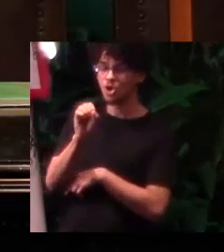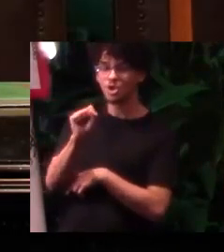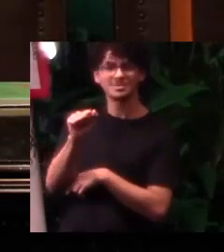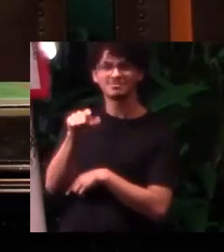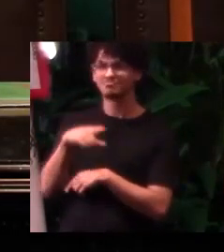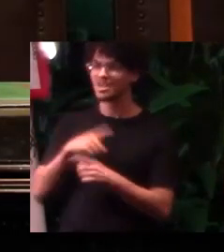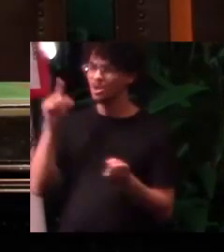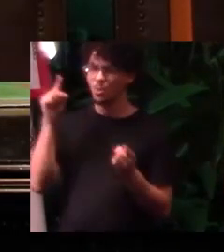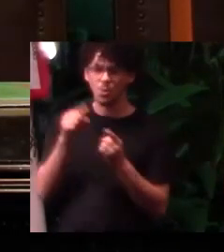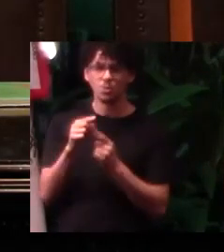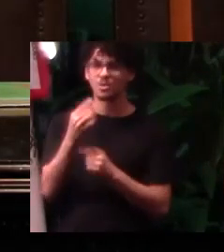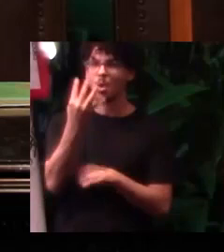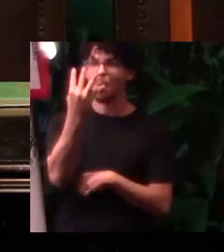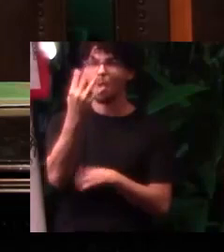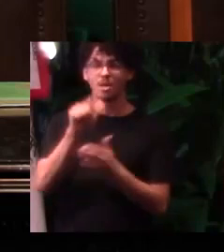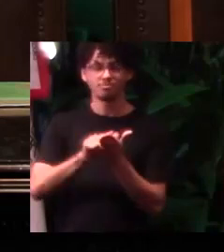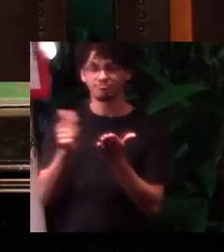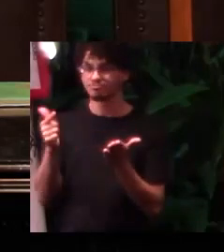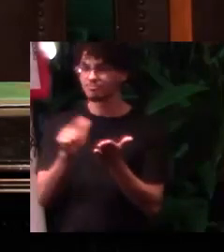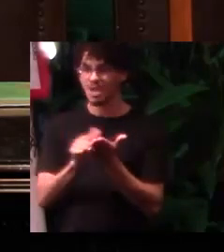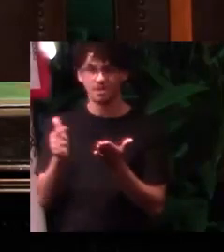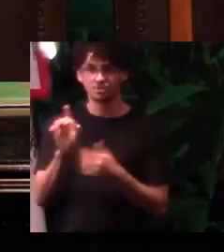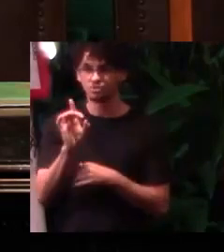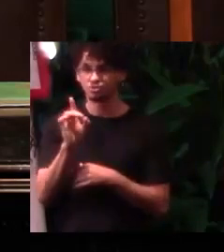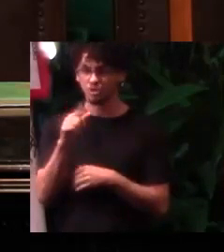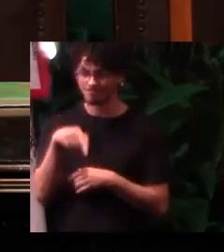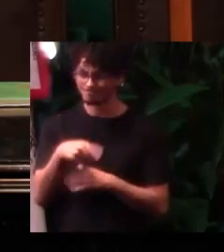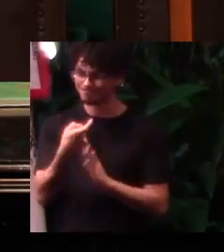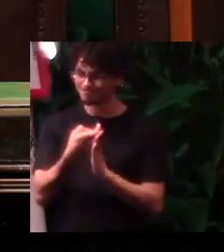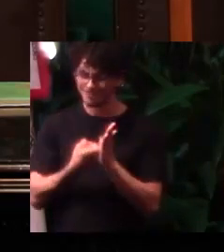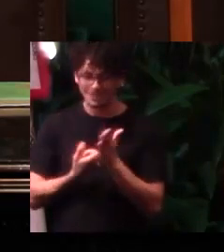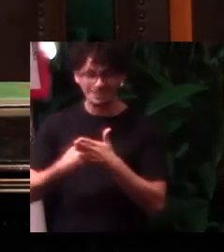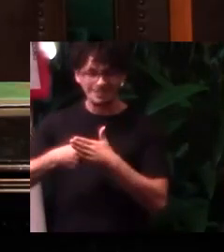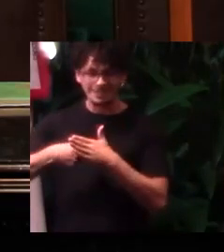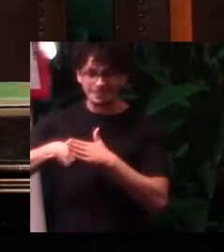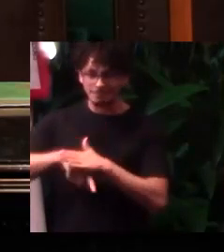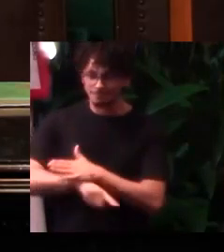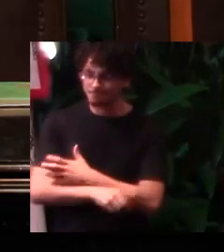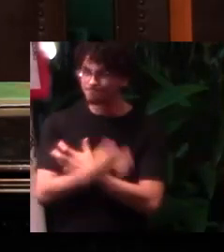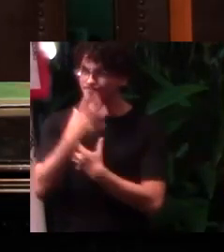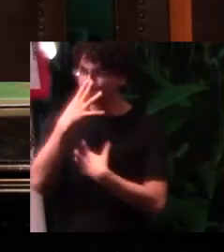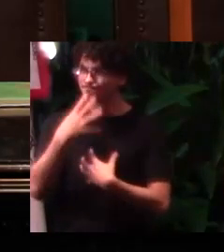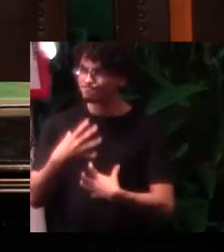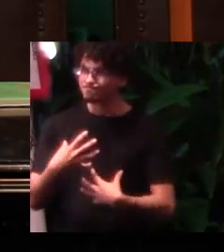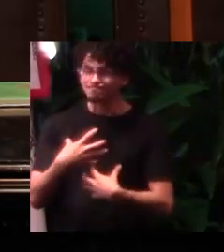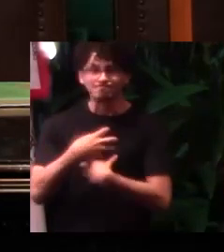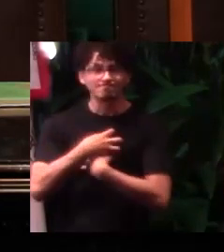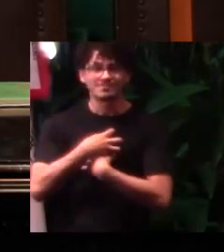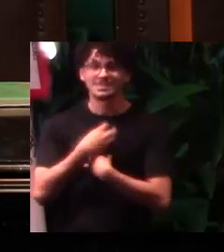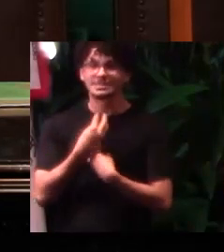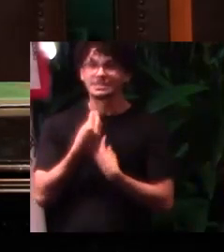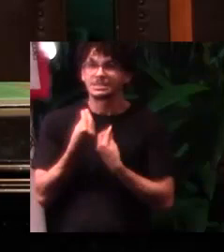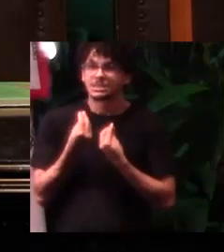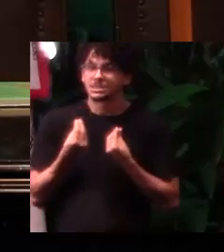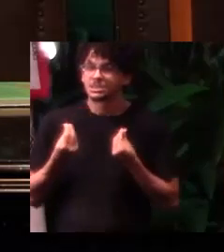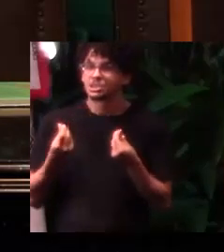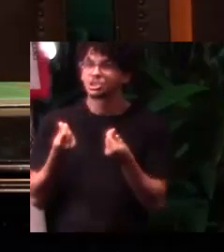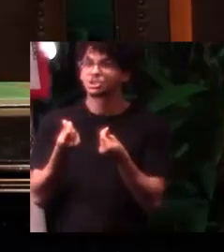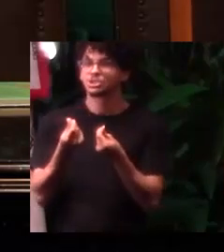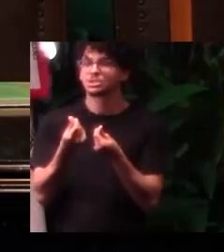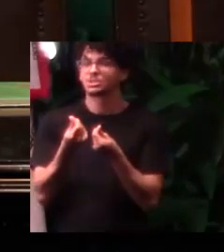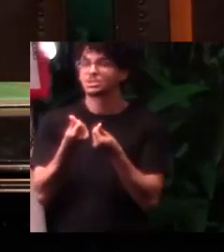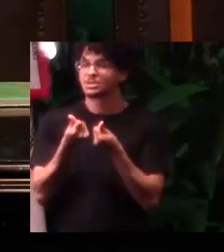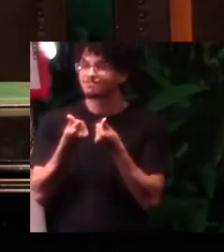páginas, é um conto extremamente profundo, um texto até um pouco indizível, tal